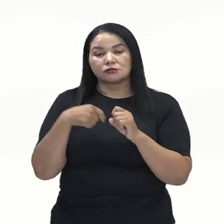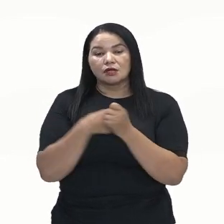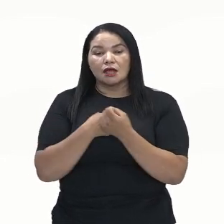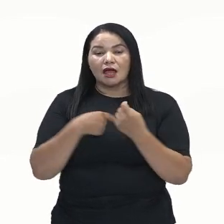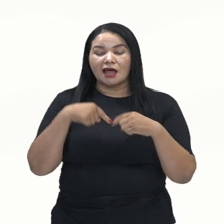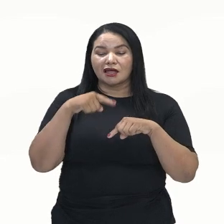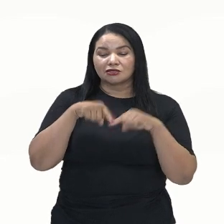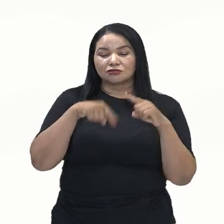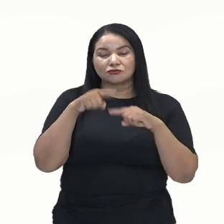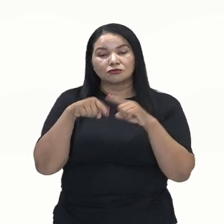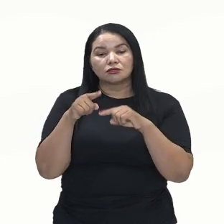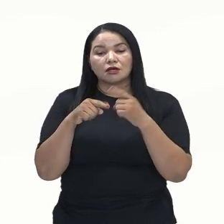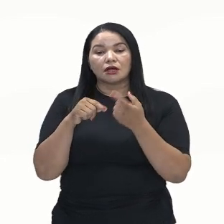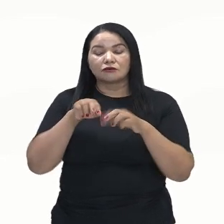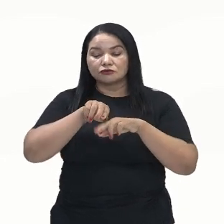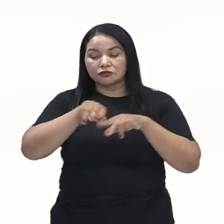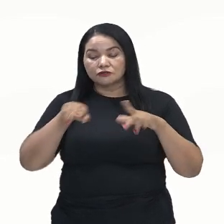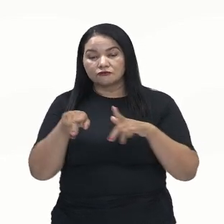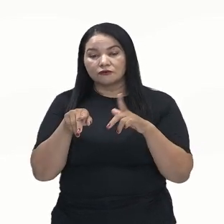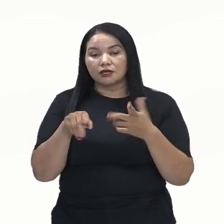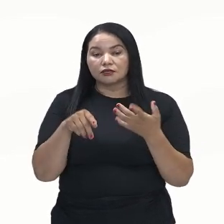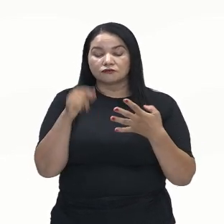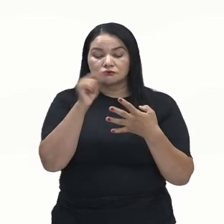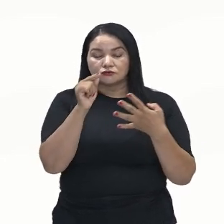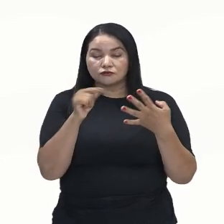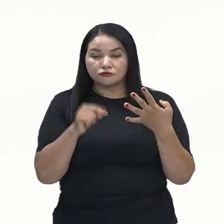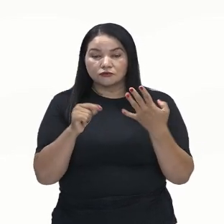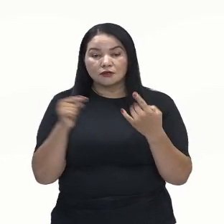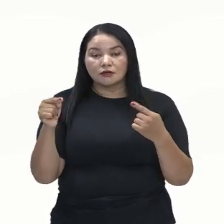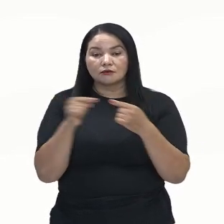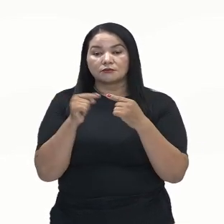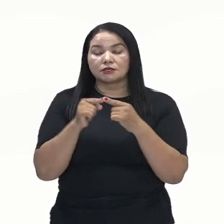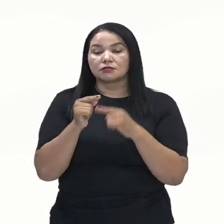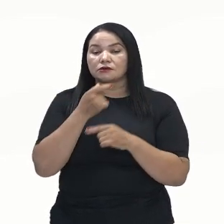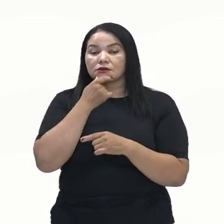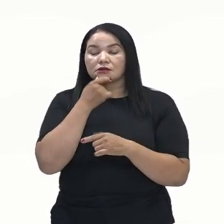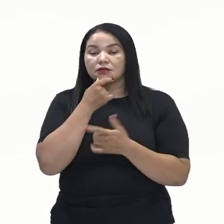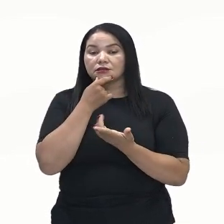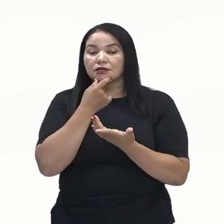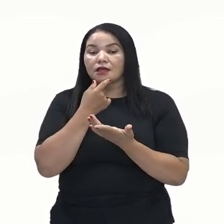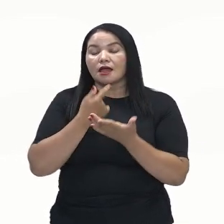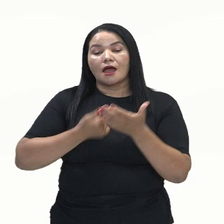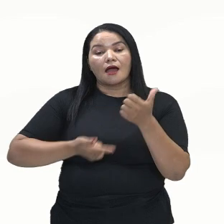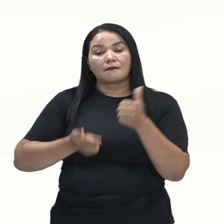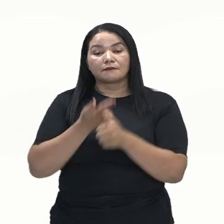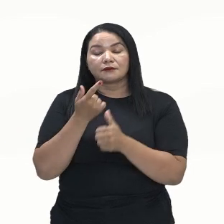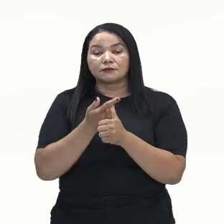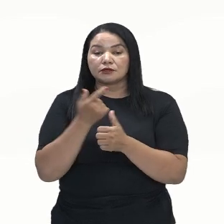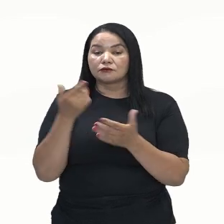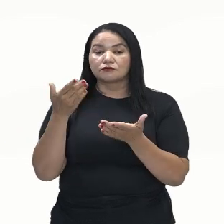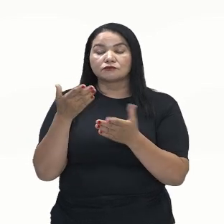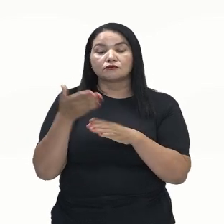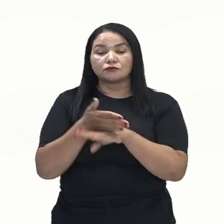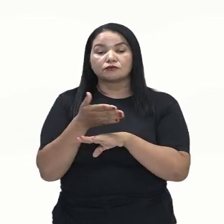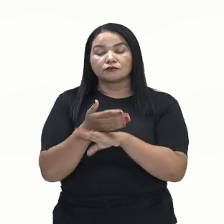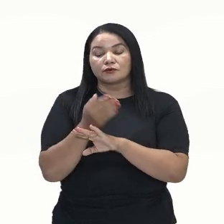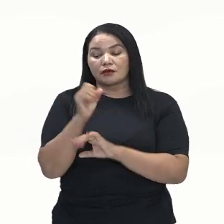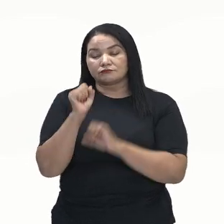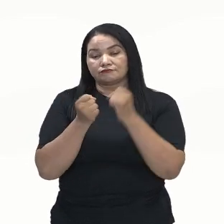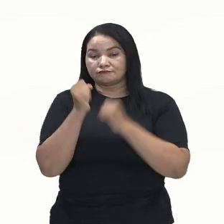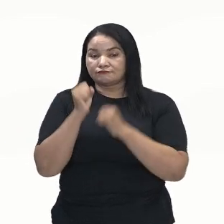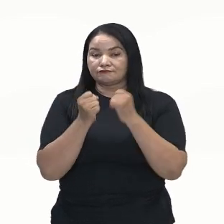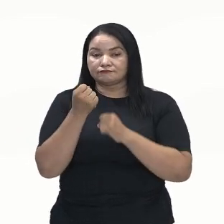a Inglaterra foi a primeira nação a se industrializar. E a gente tem também um fator